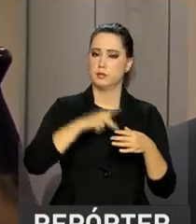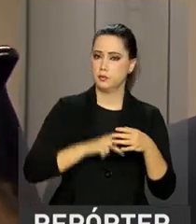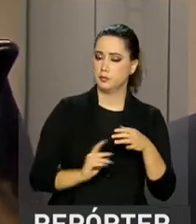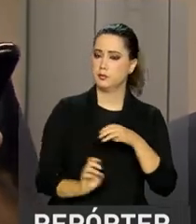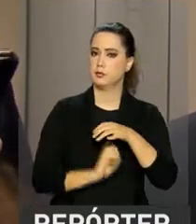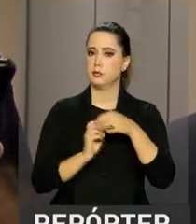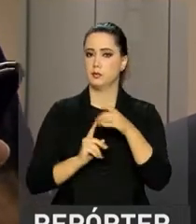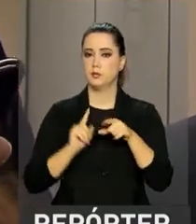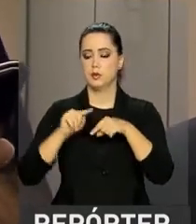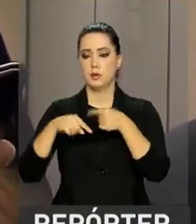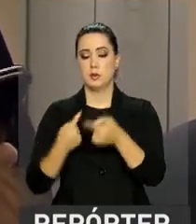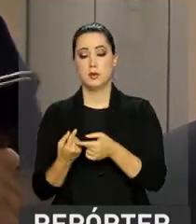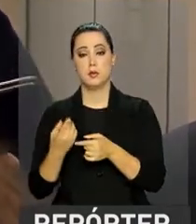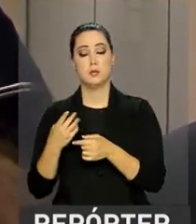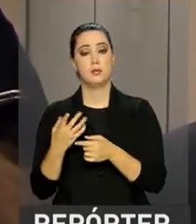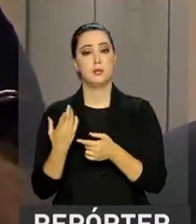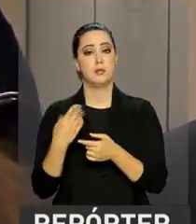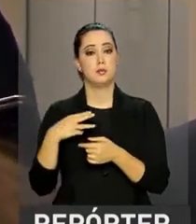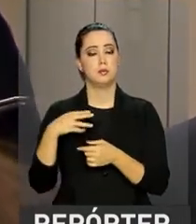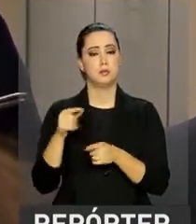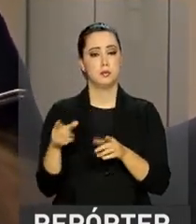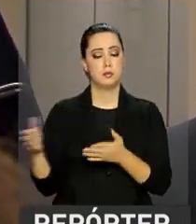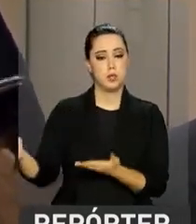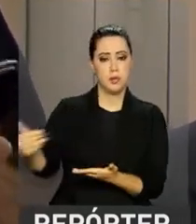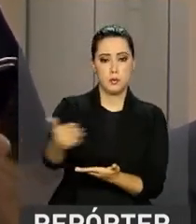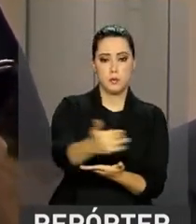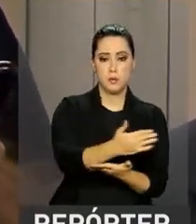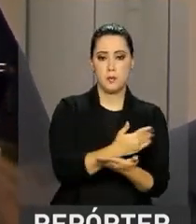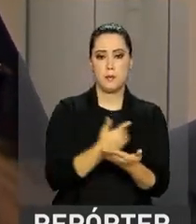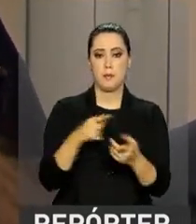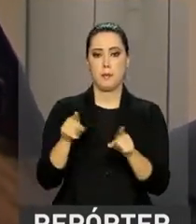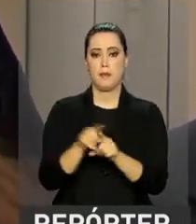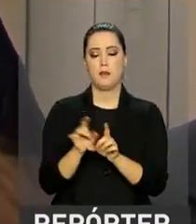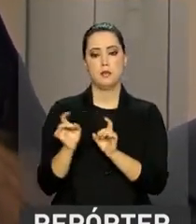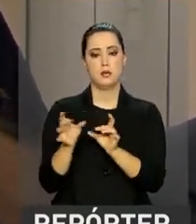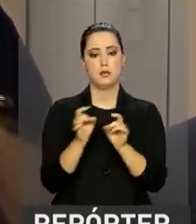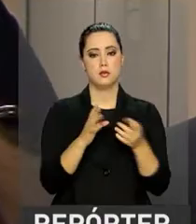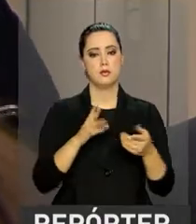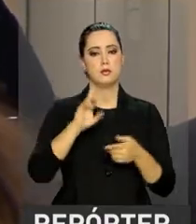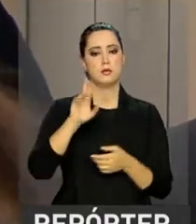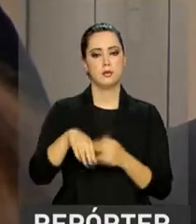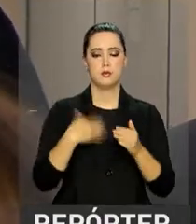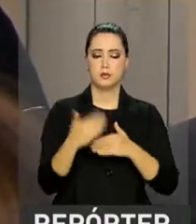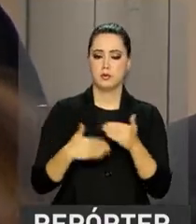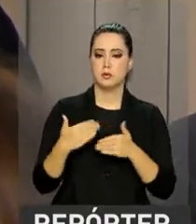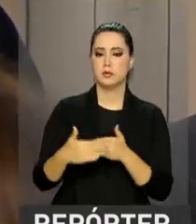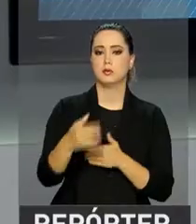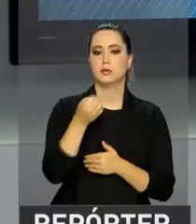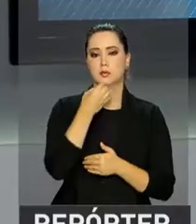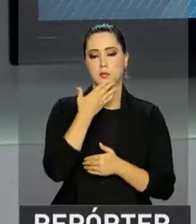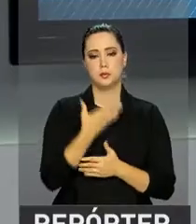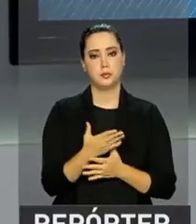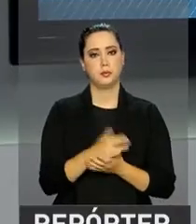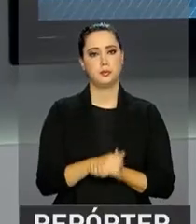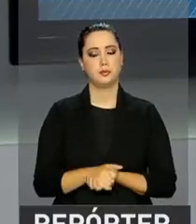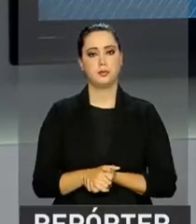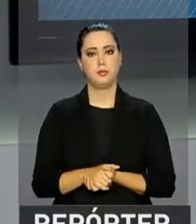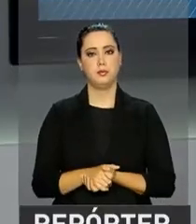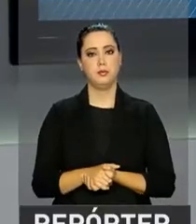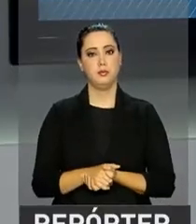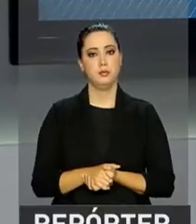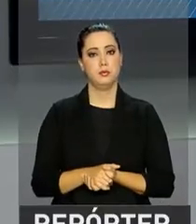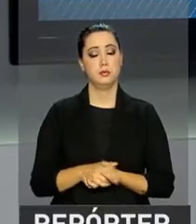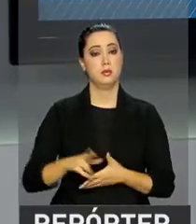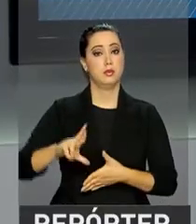maio então assim muito na parte de arrecadação ligado à leilões a concessão está andando muito bem a edição